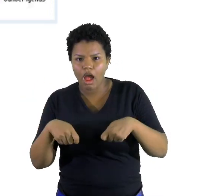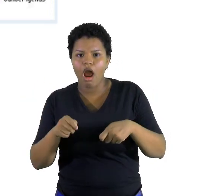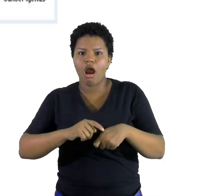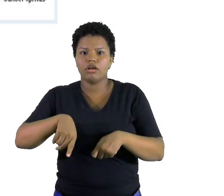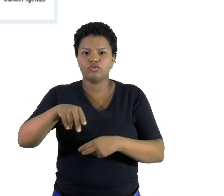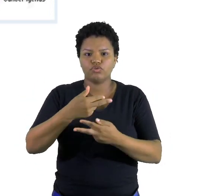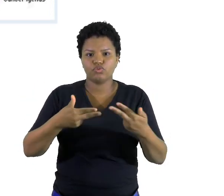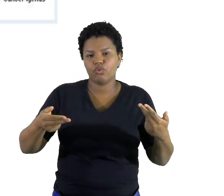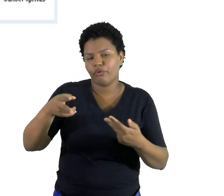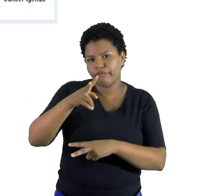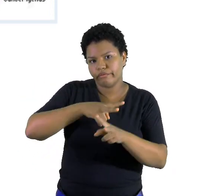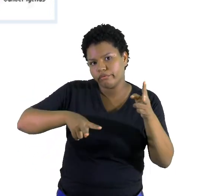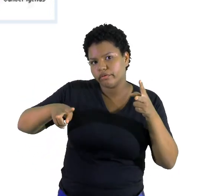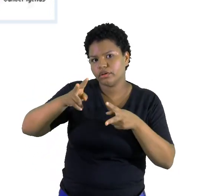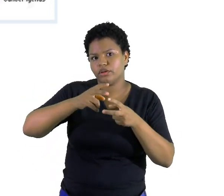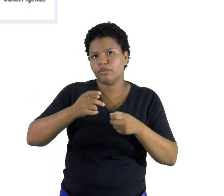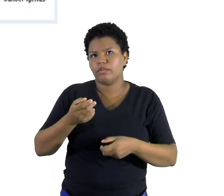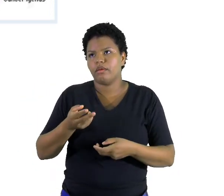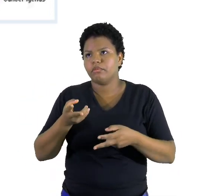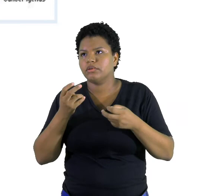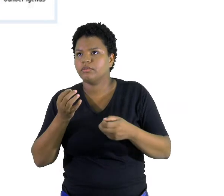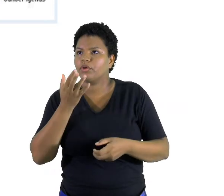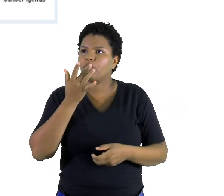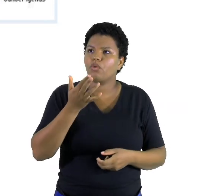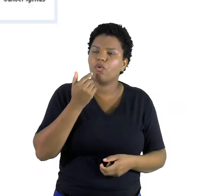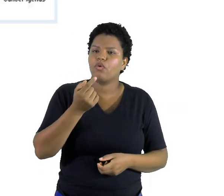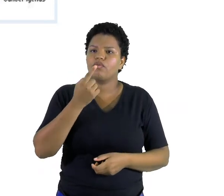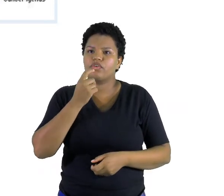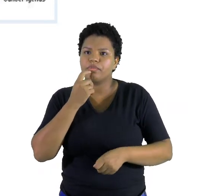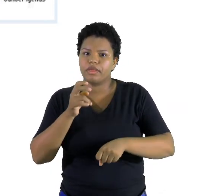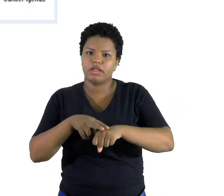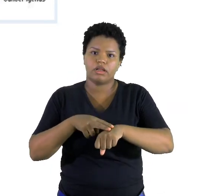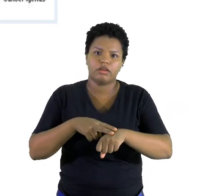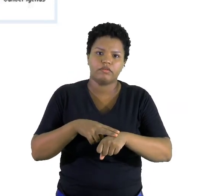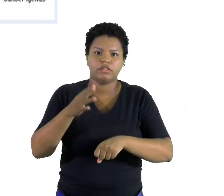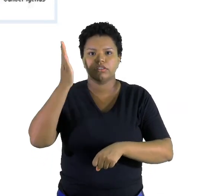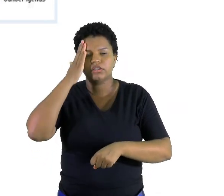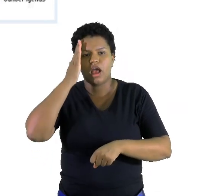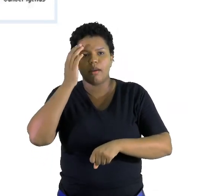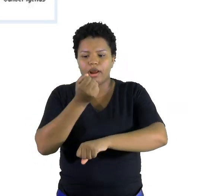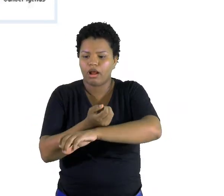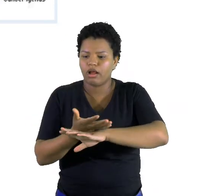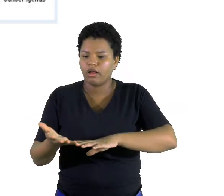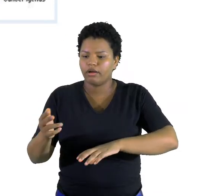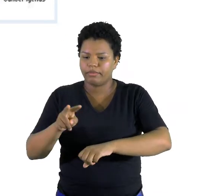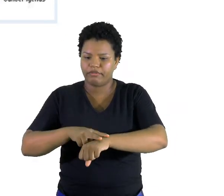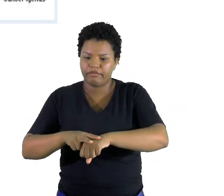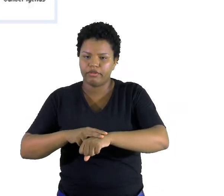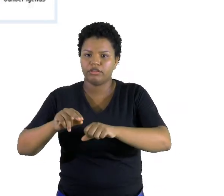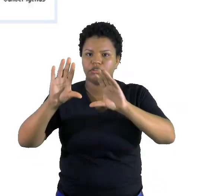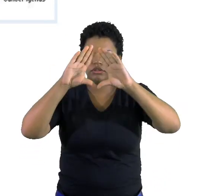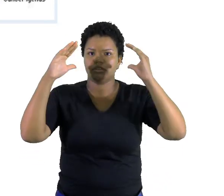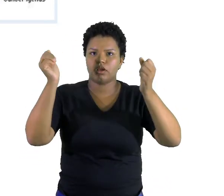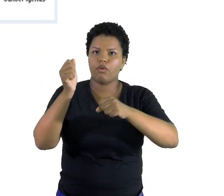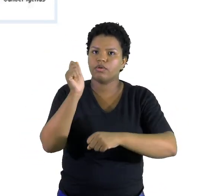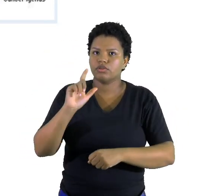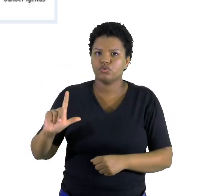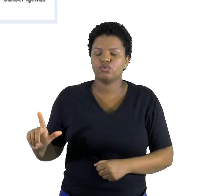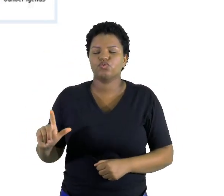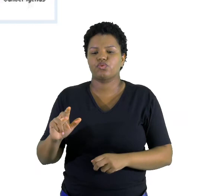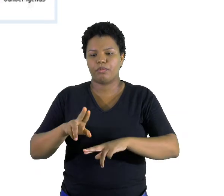onde a gente distingue a cor, o vermelho, o verde, a gente sabe que a grama é verde, sabe que o céu está azul, através dessas ondas. A gente vai